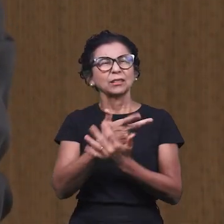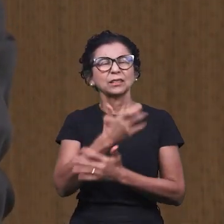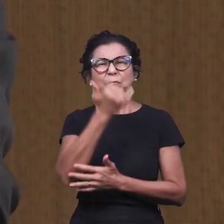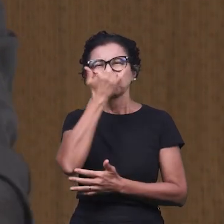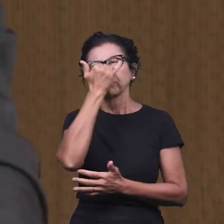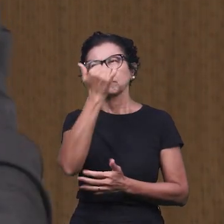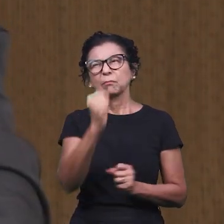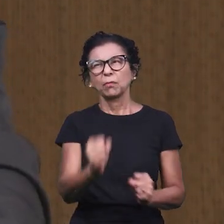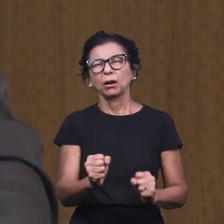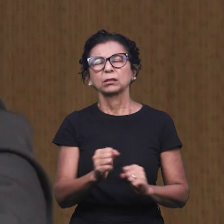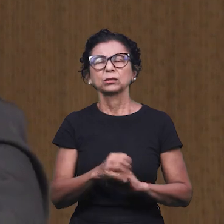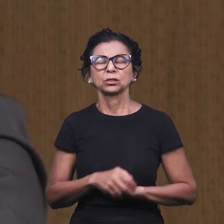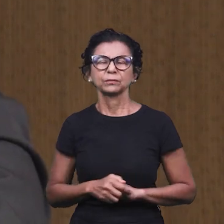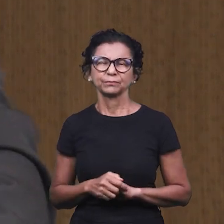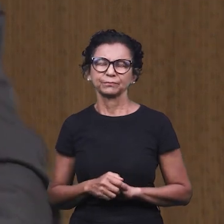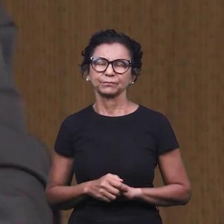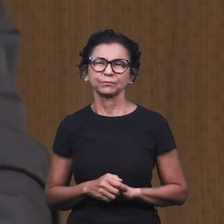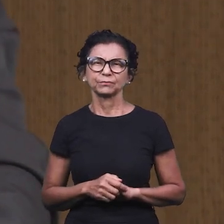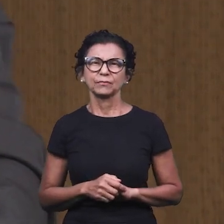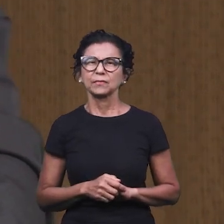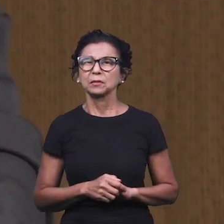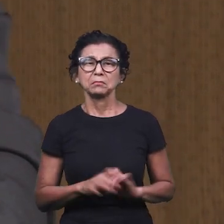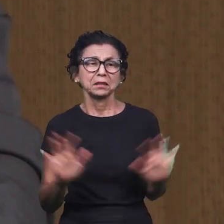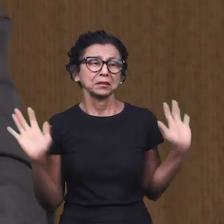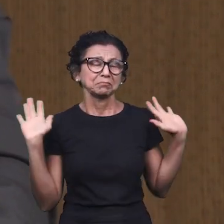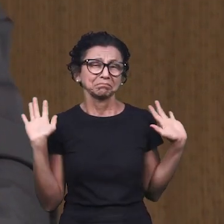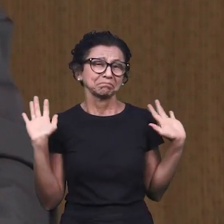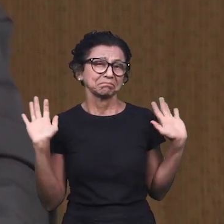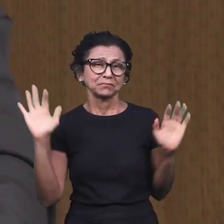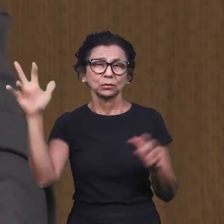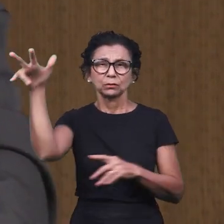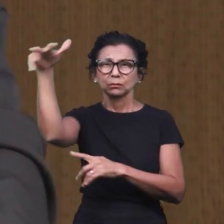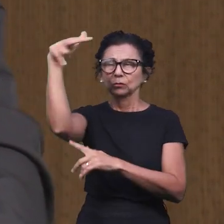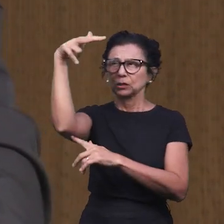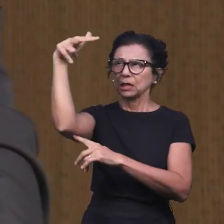lá. Mas hoje, instalado, né,